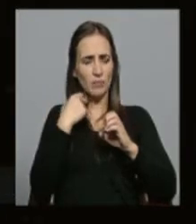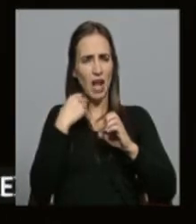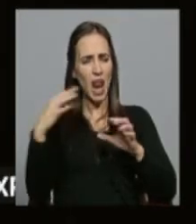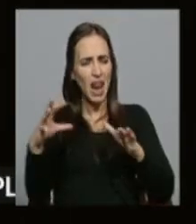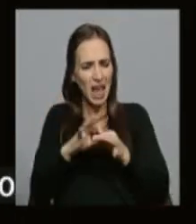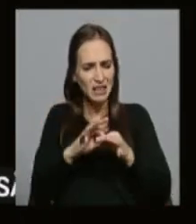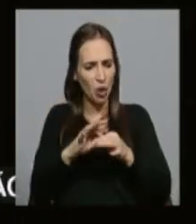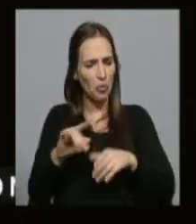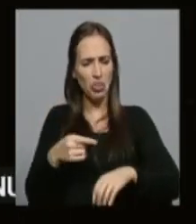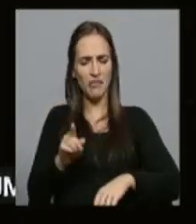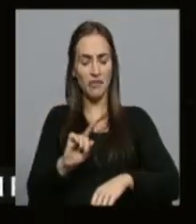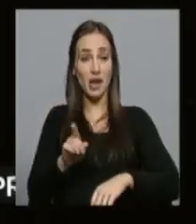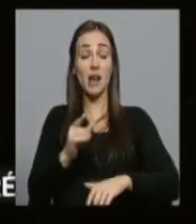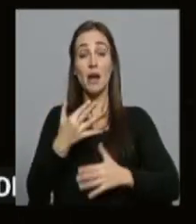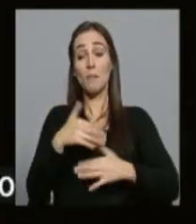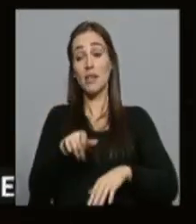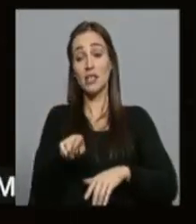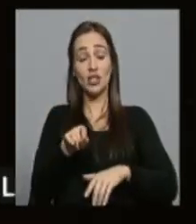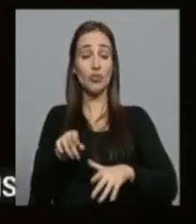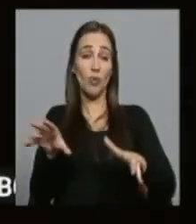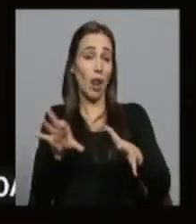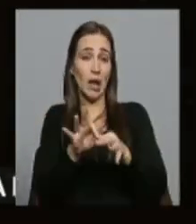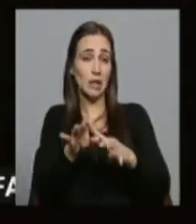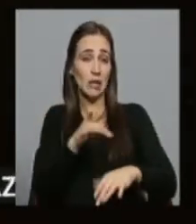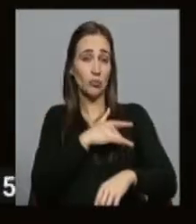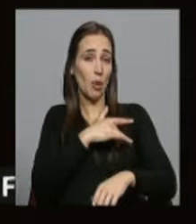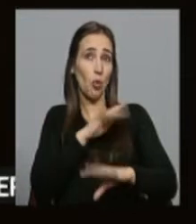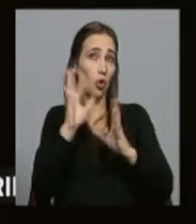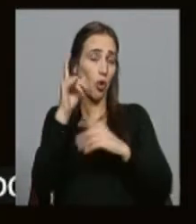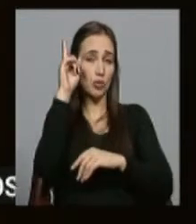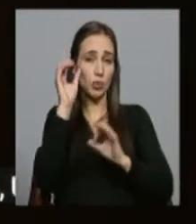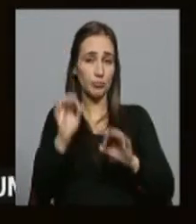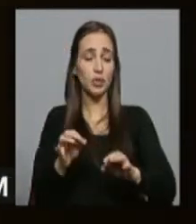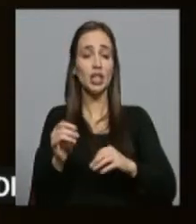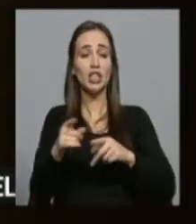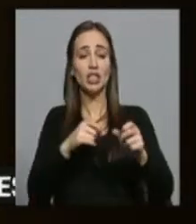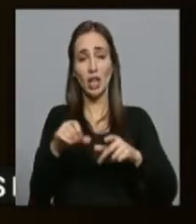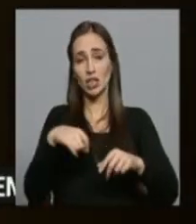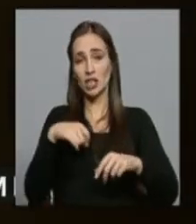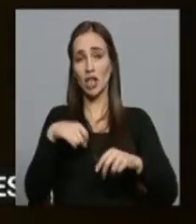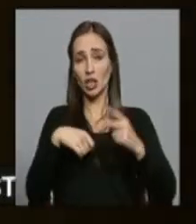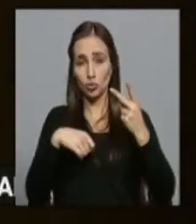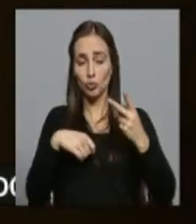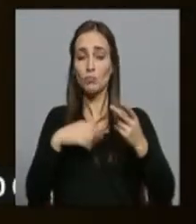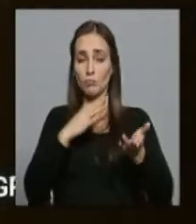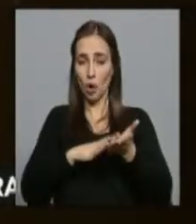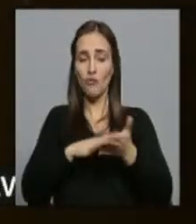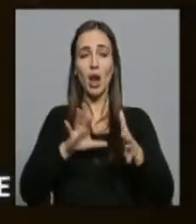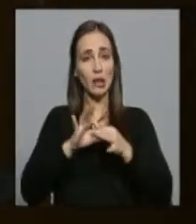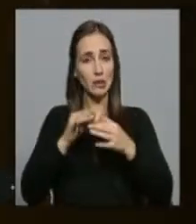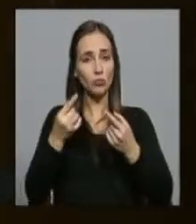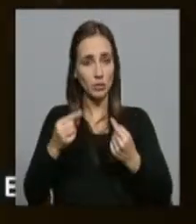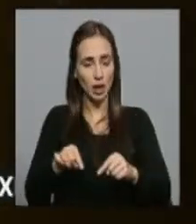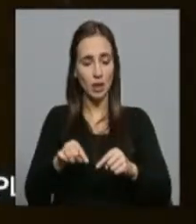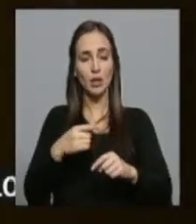caso de autêntico romance cósmico, porque de facto são 2 anãs castanhas que provou-se agora neste estudo que estão ligadas. E, portanto, estamos sempre a